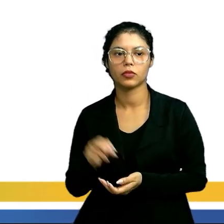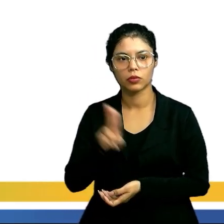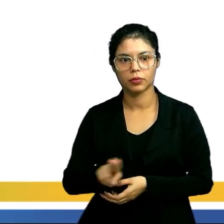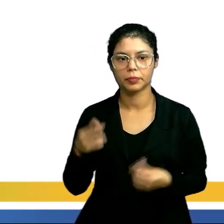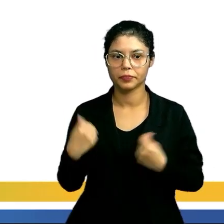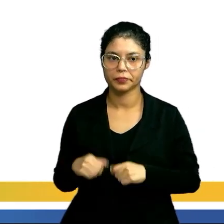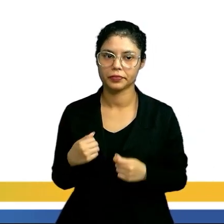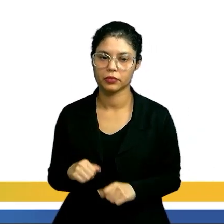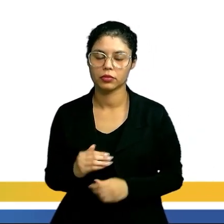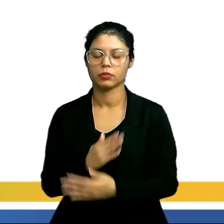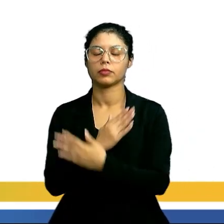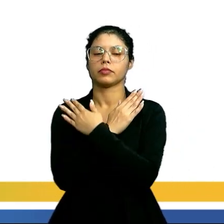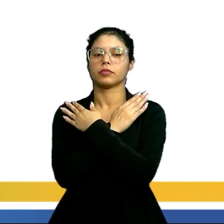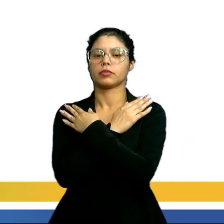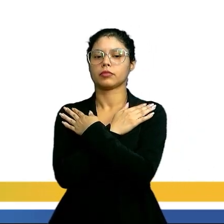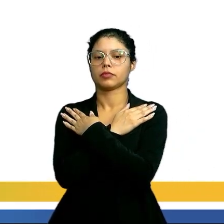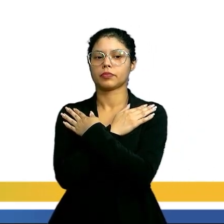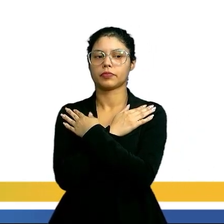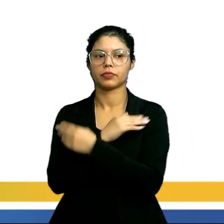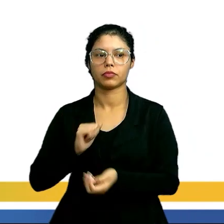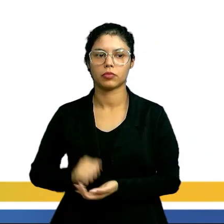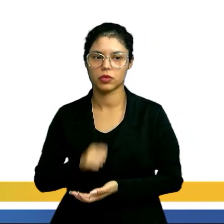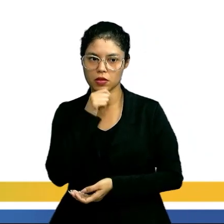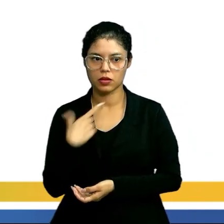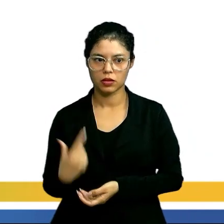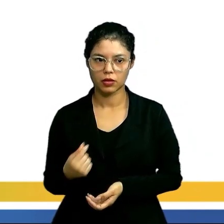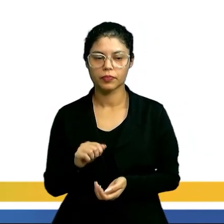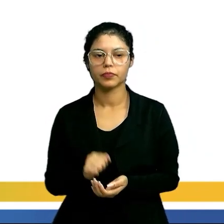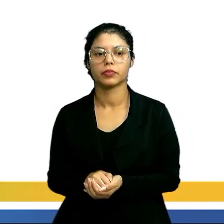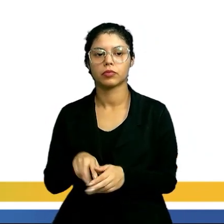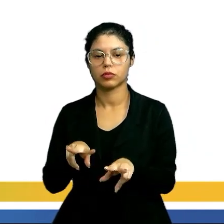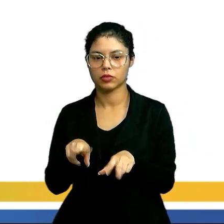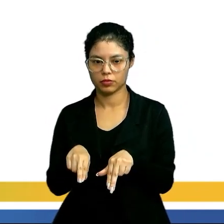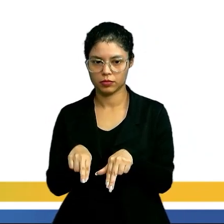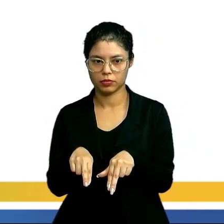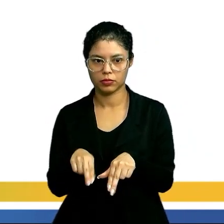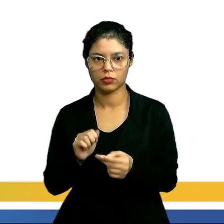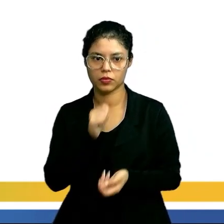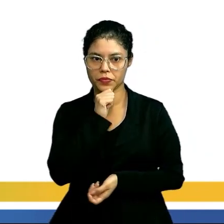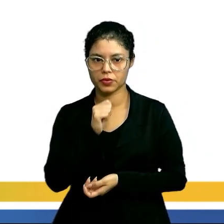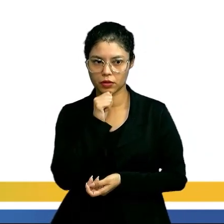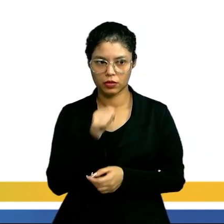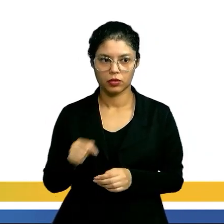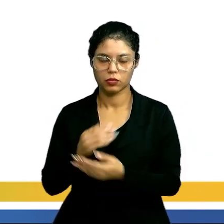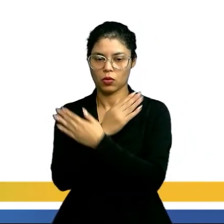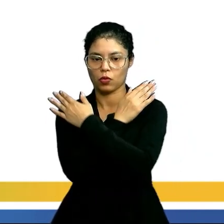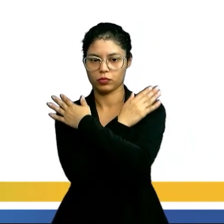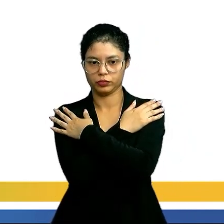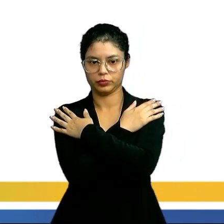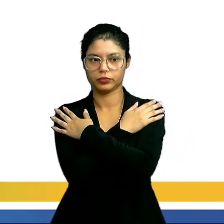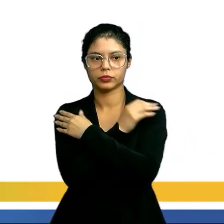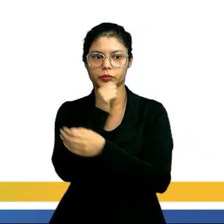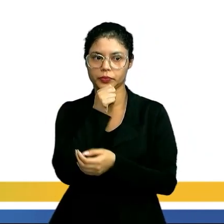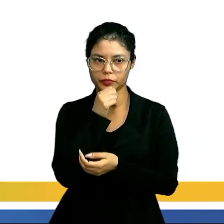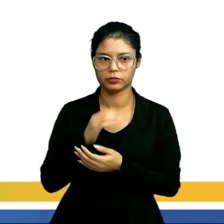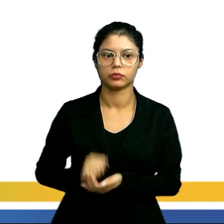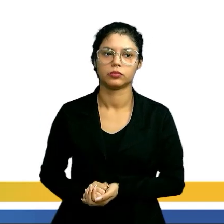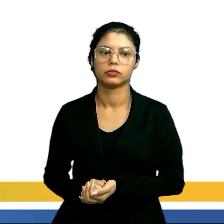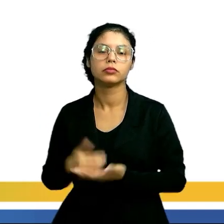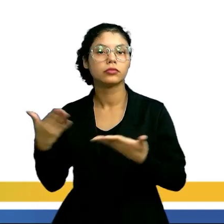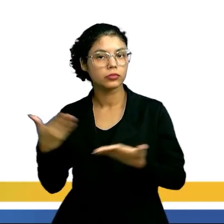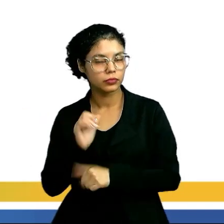nossa próxima questão. Para essa questão, peço que vocês pausem o vídeo e tentem resolver sozinhos. Em